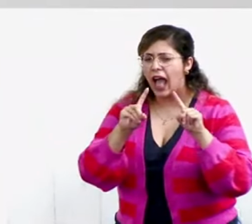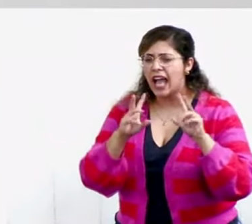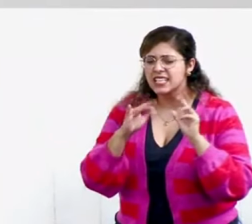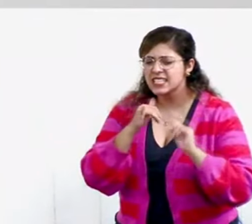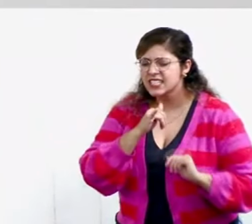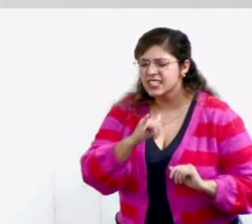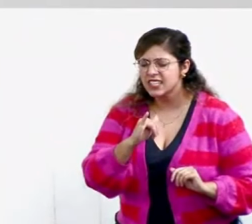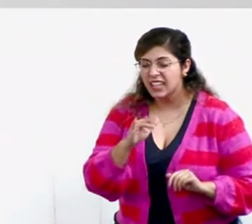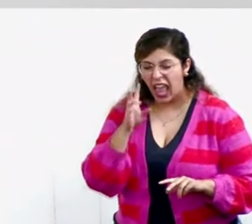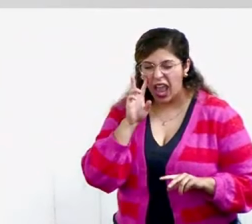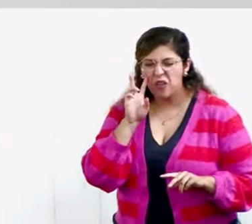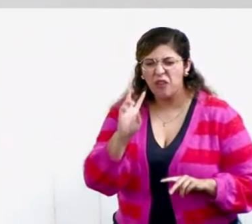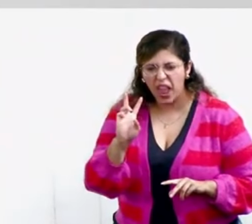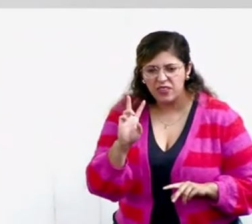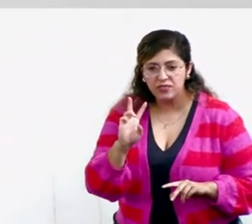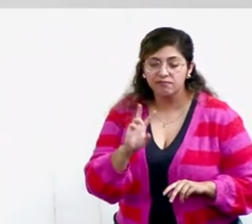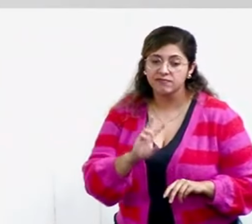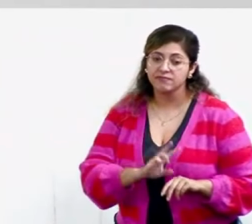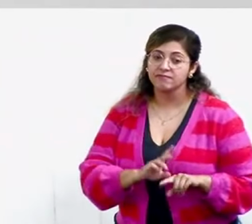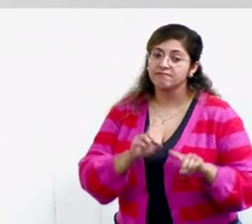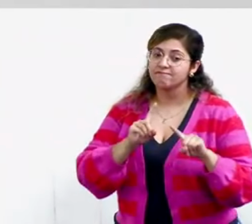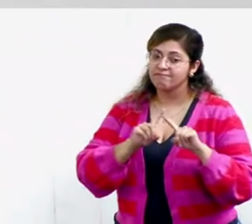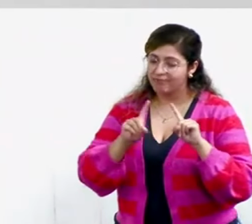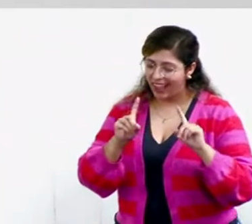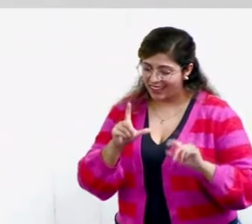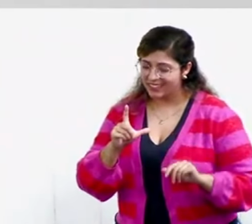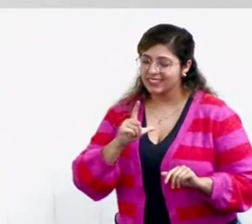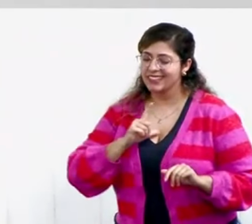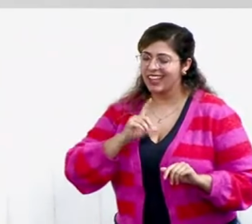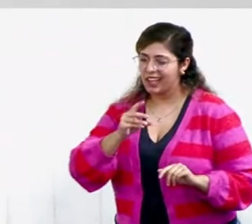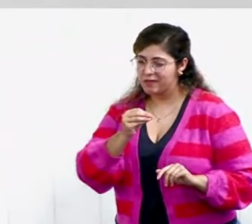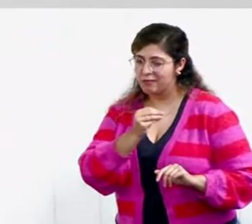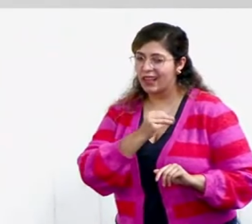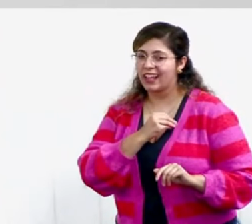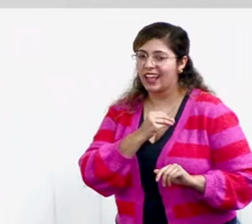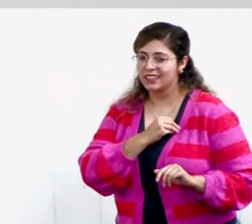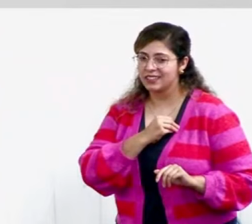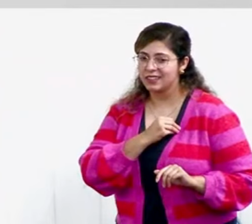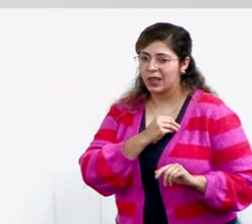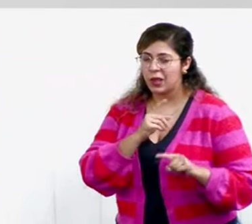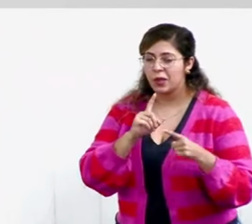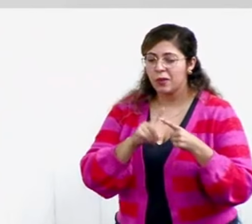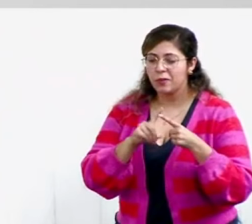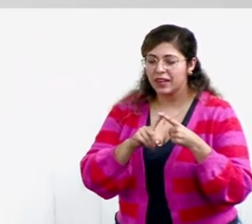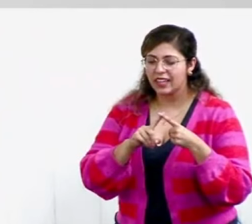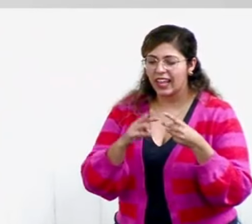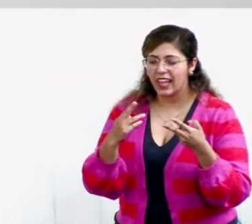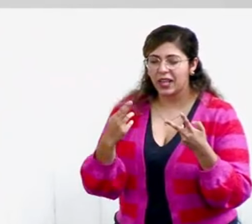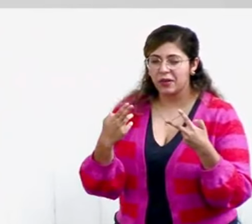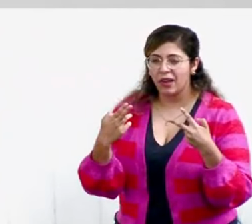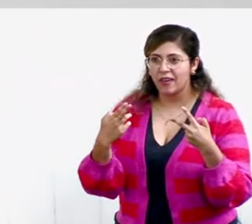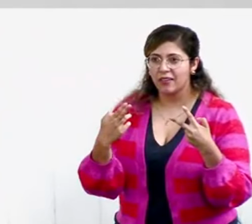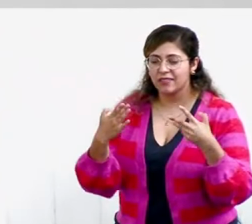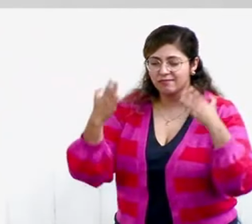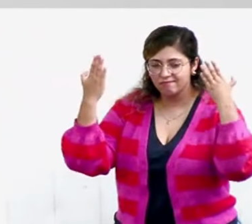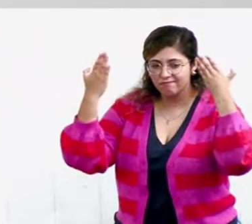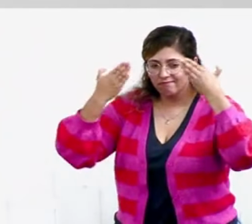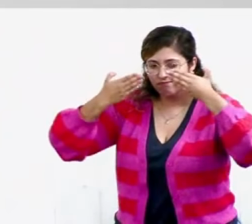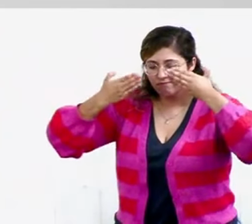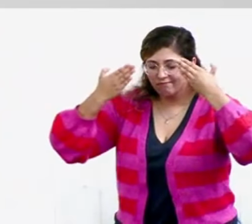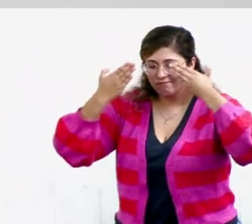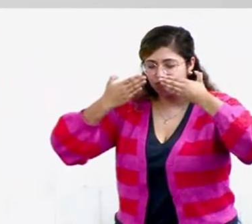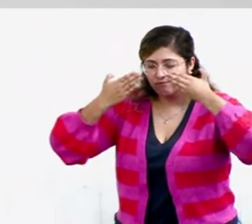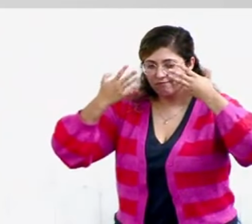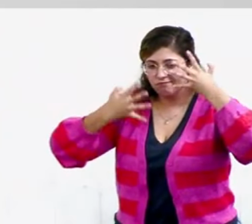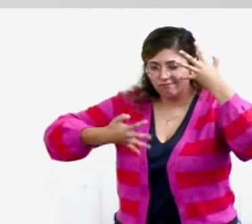nós vemos, o pecado de vocês permanece. As pessoas que têm um entendimento obscurecido são